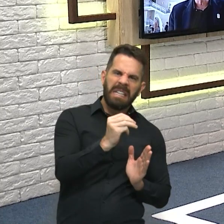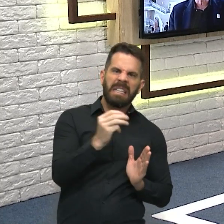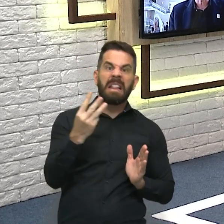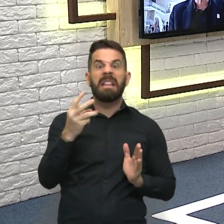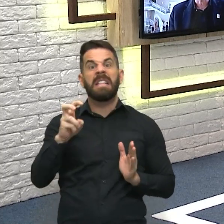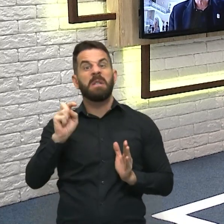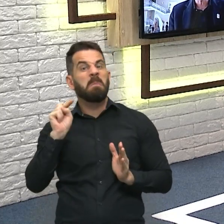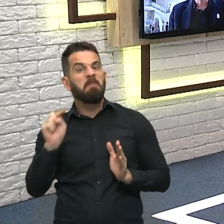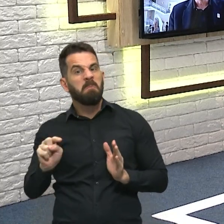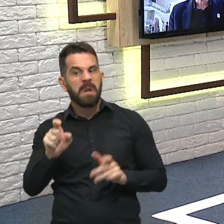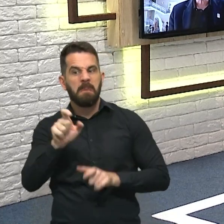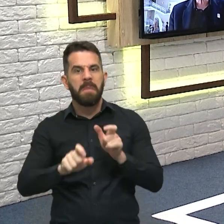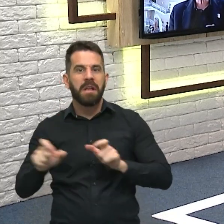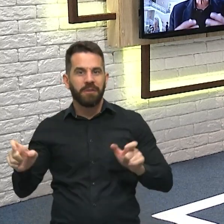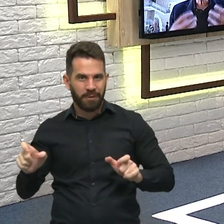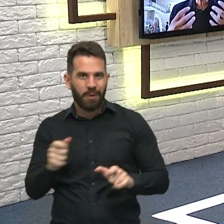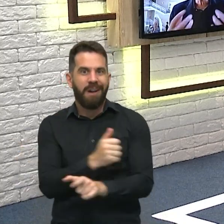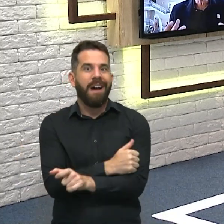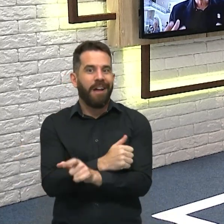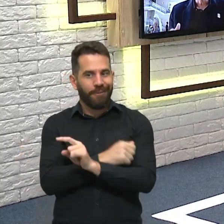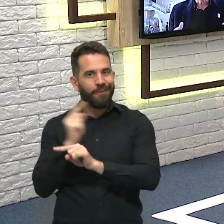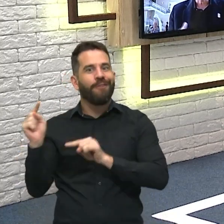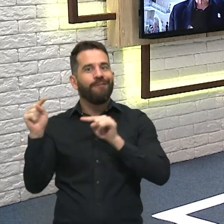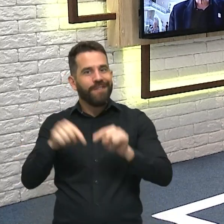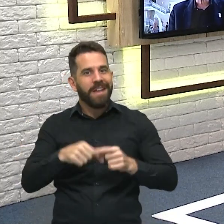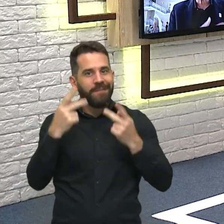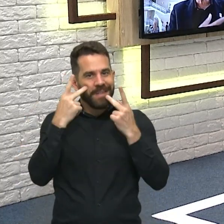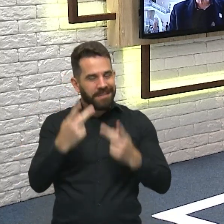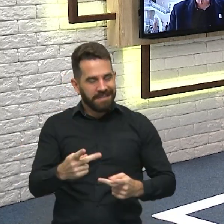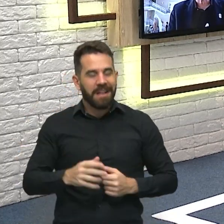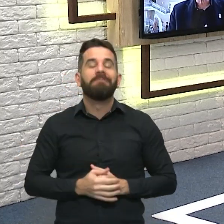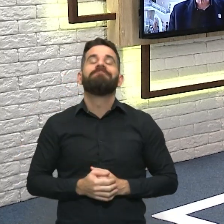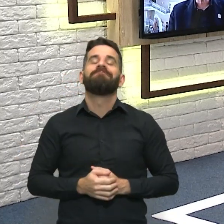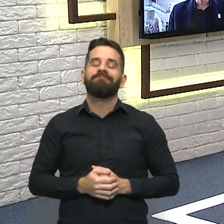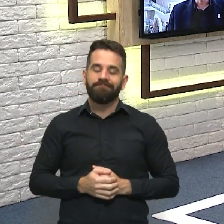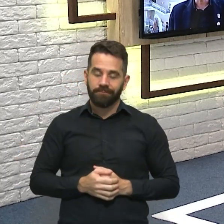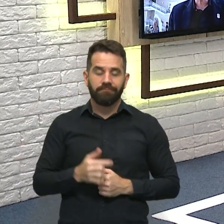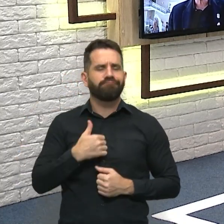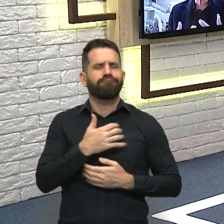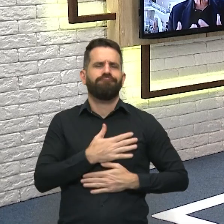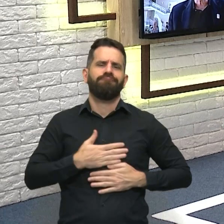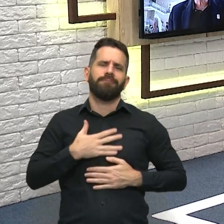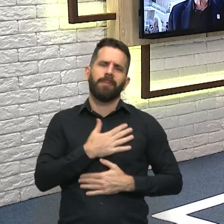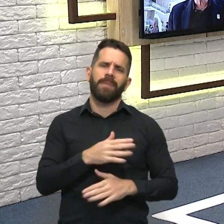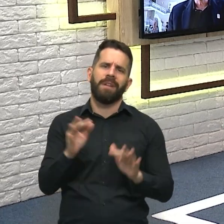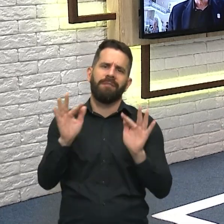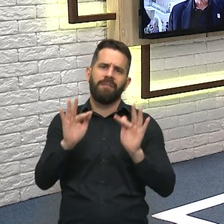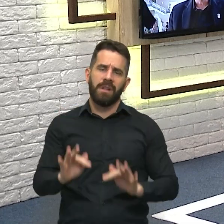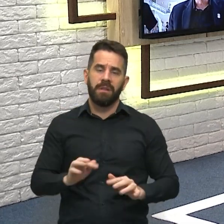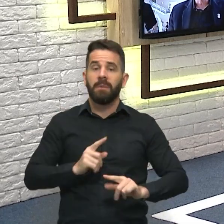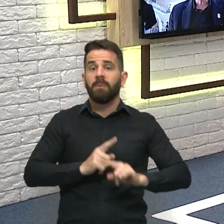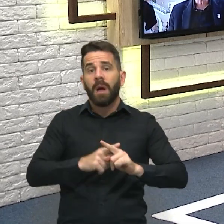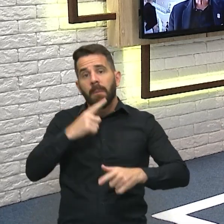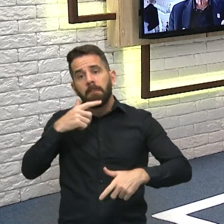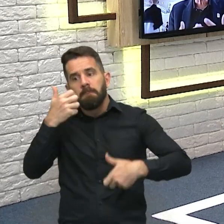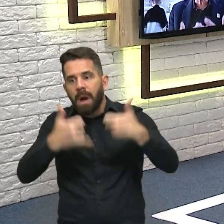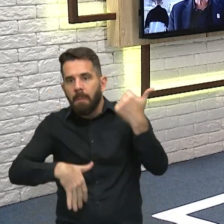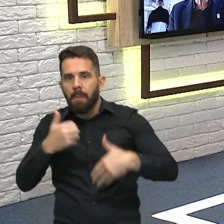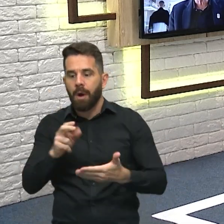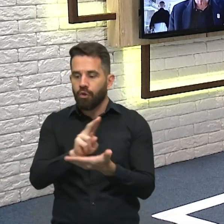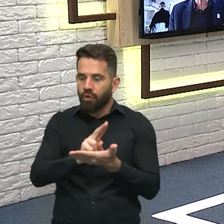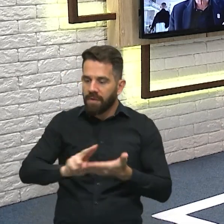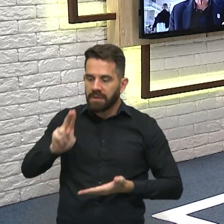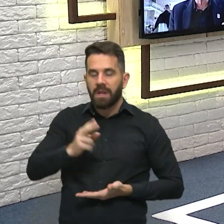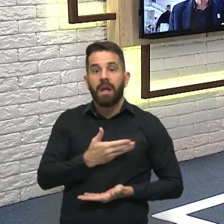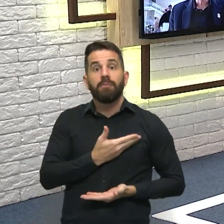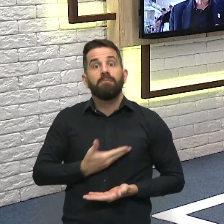mil estudantes aqui no campus. E a gente fica muito feliz por poder falar para esses jovens sobre a universidade pública, né? Num momento tão importante